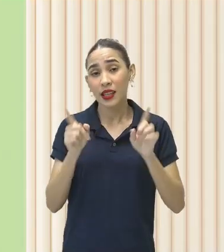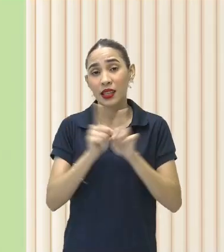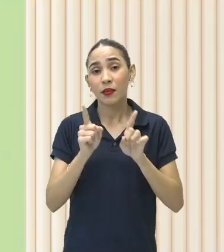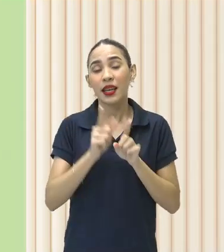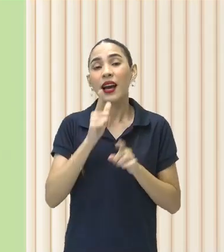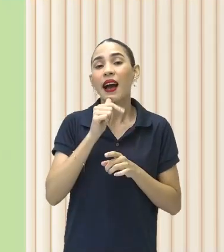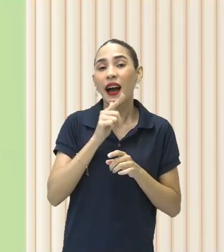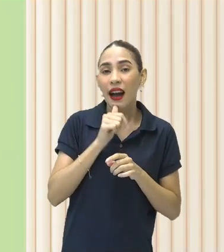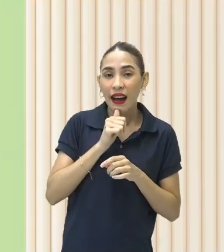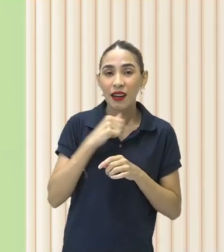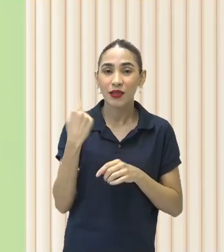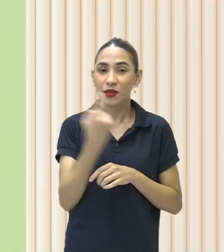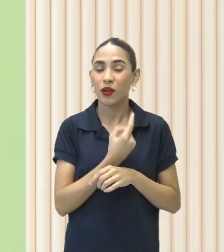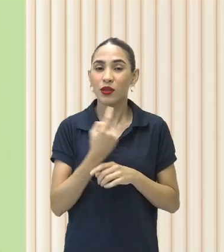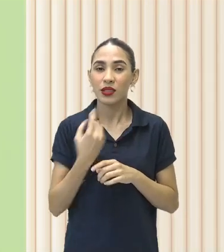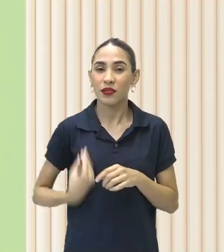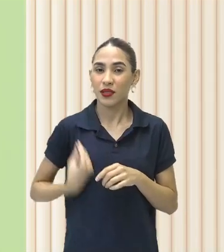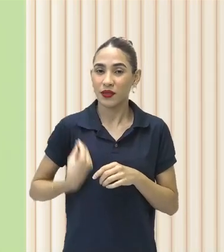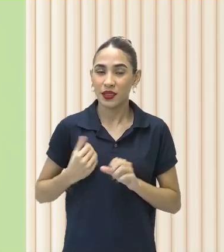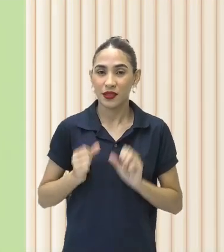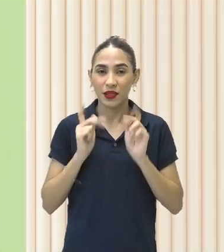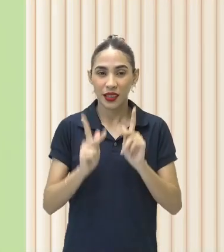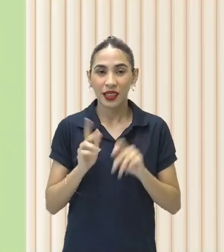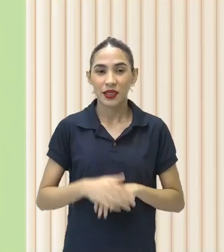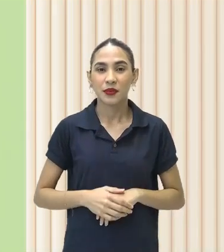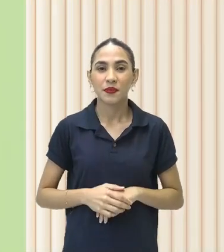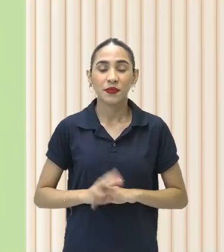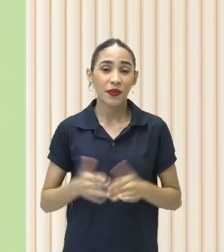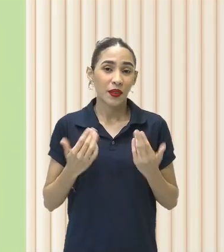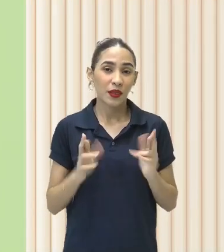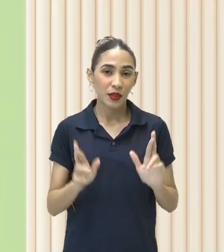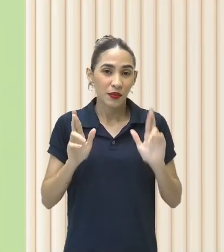a água para a nossa sobrevivência. Tá certo, pessoal?